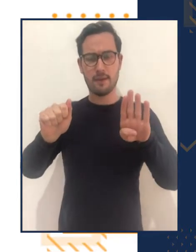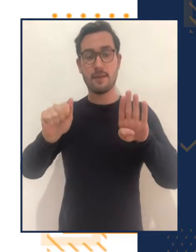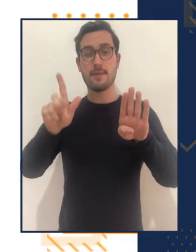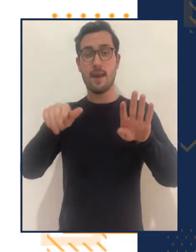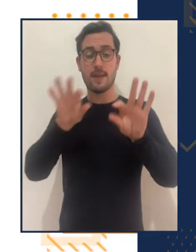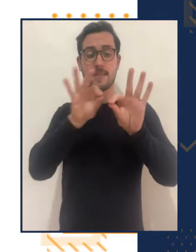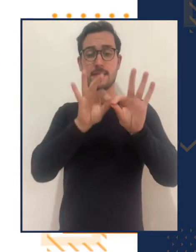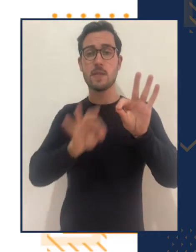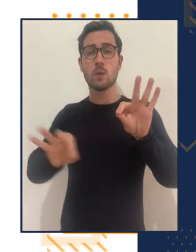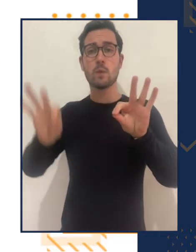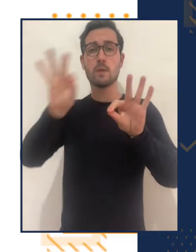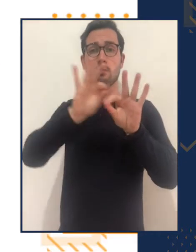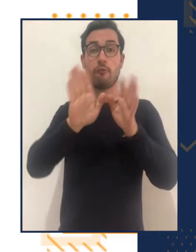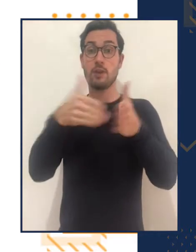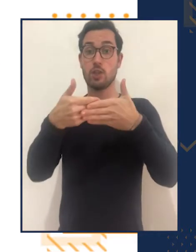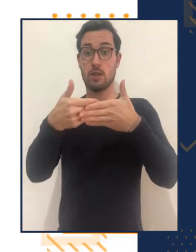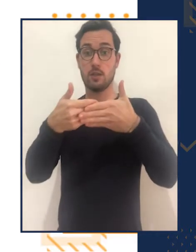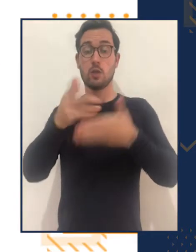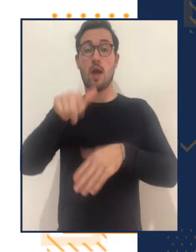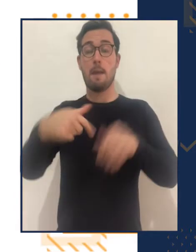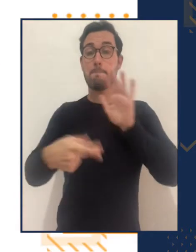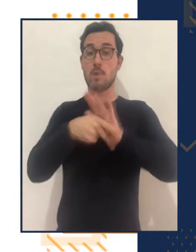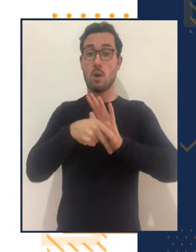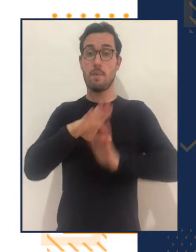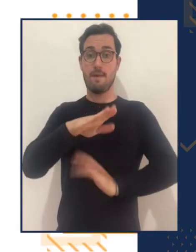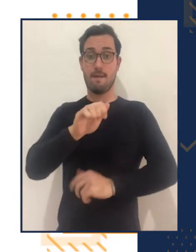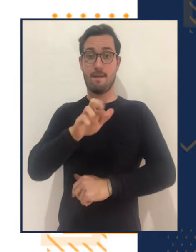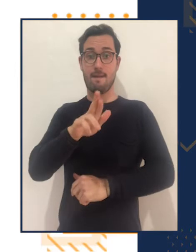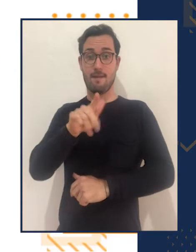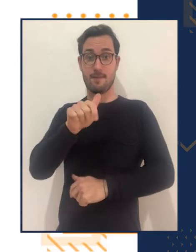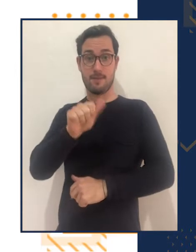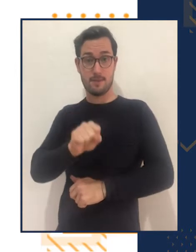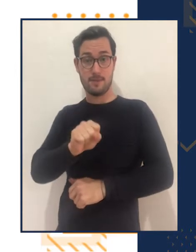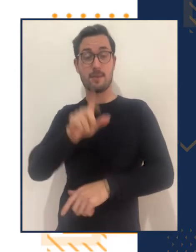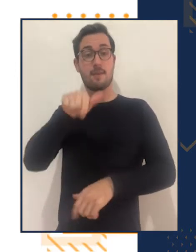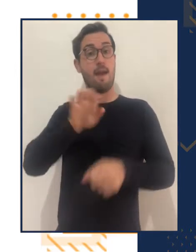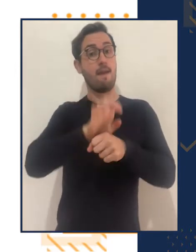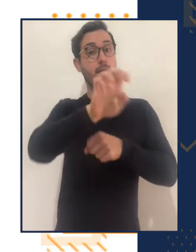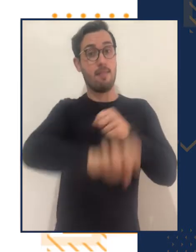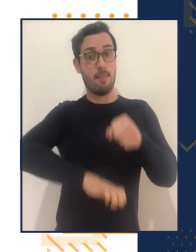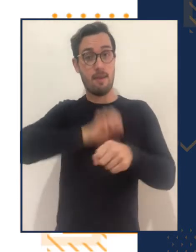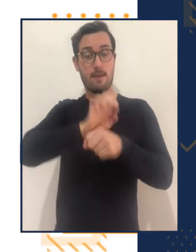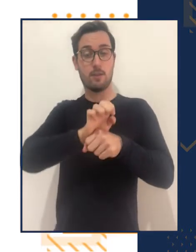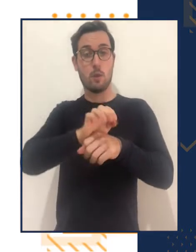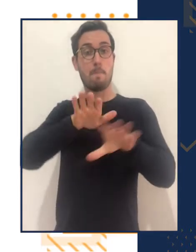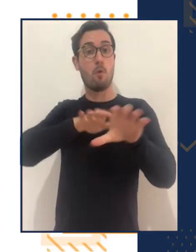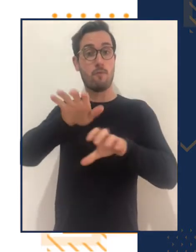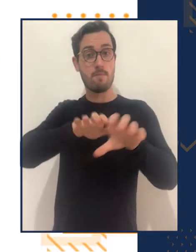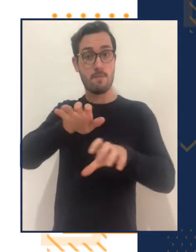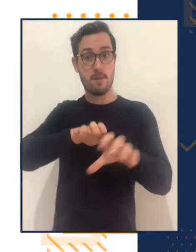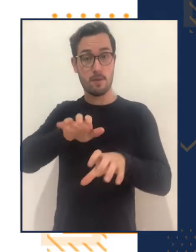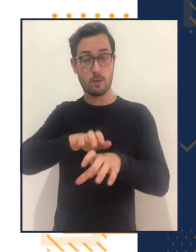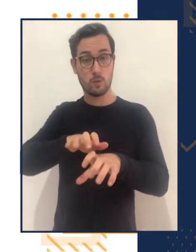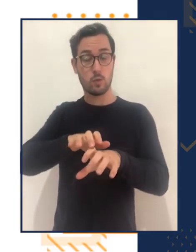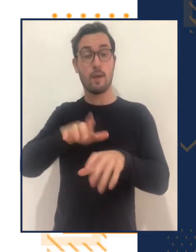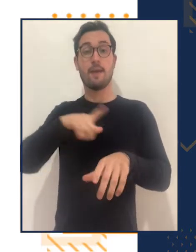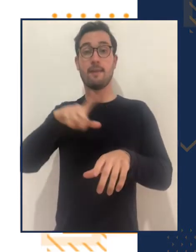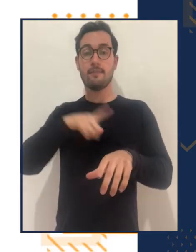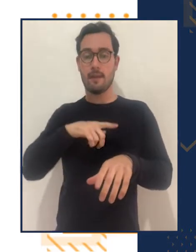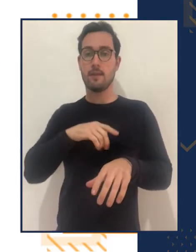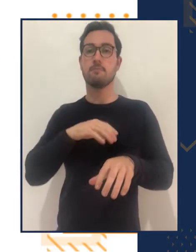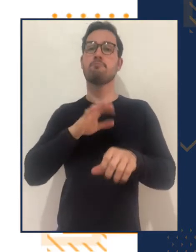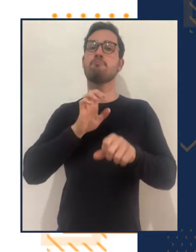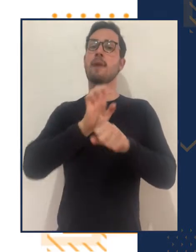circuito fechado. Então ela é responsável por colocar as cargas elétricas, que no caso são os elétrons, que vão estar se movimentando do